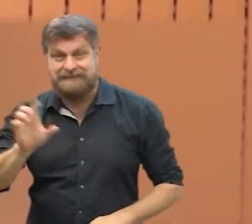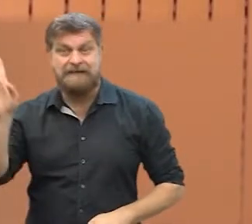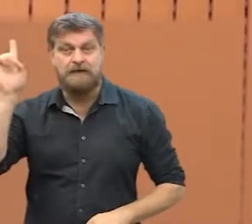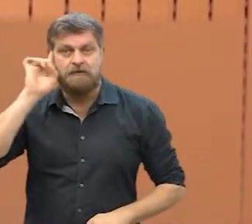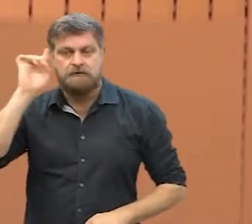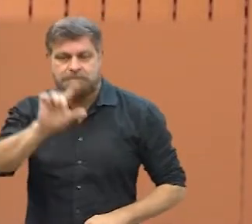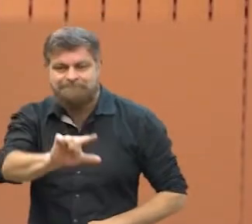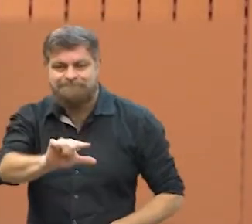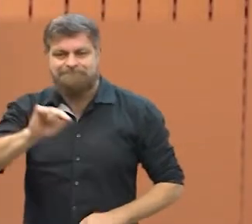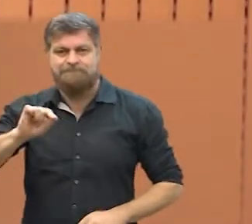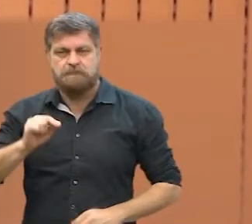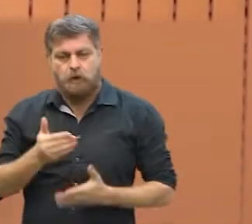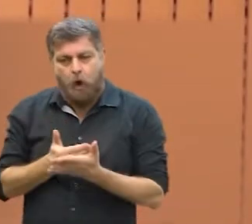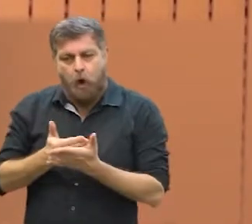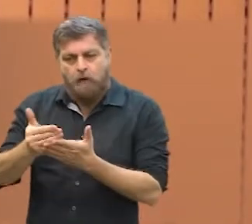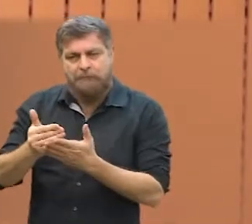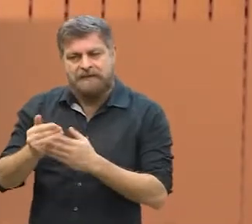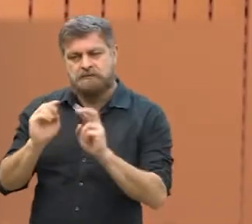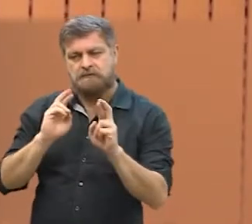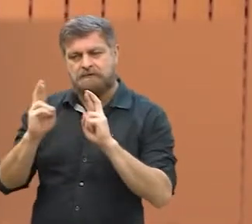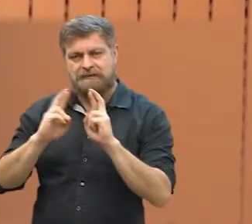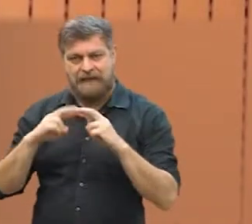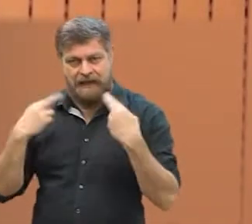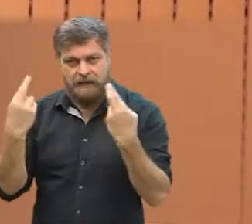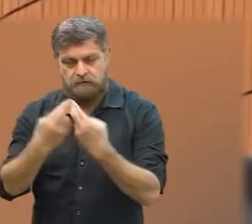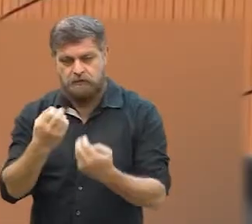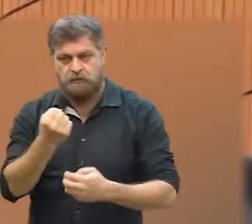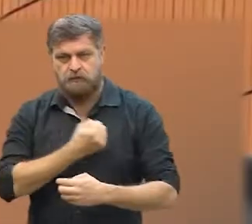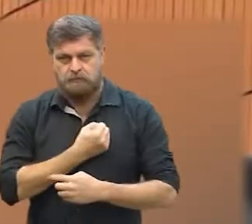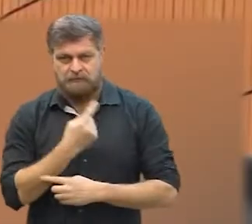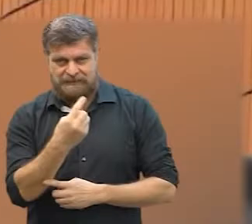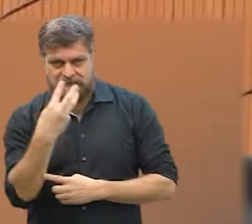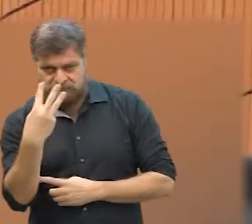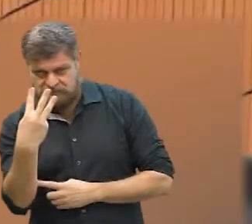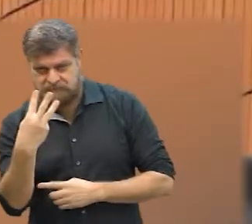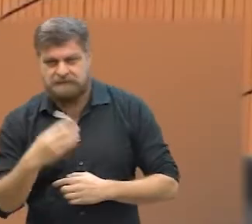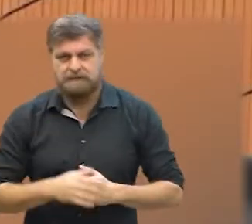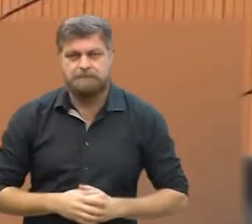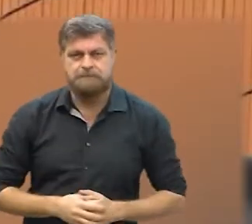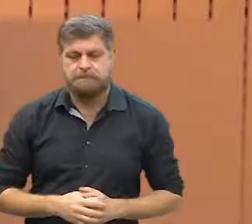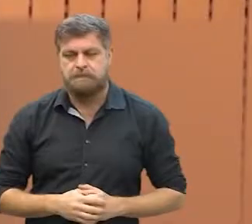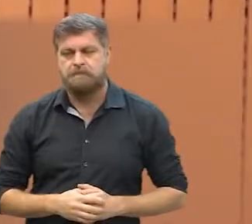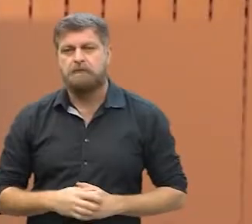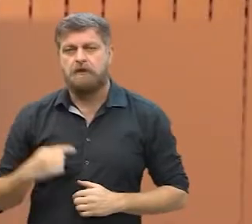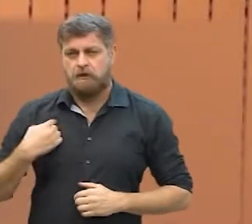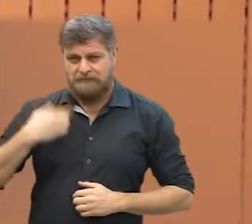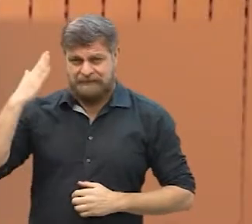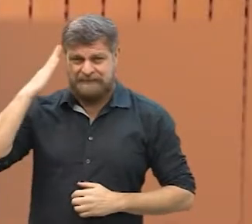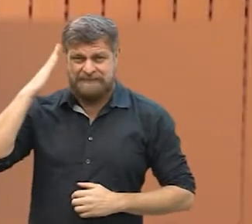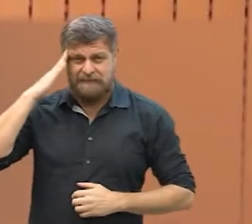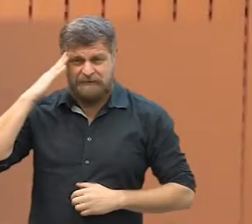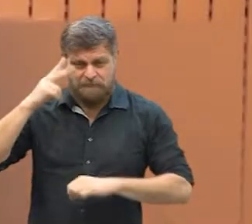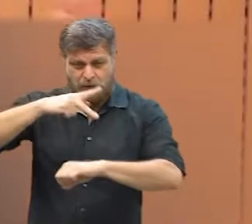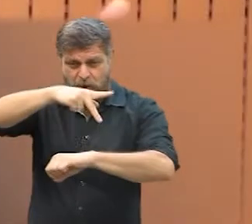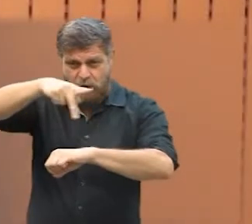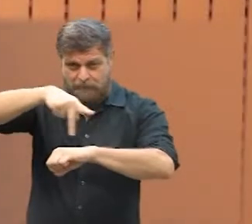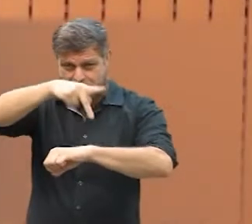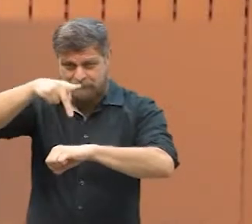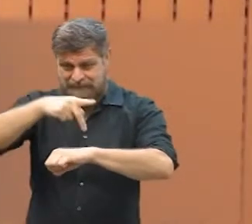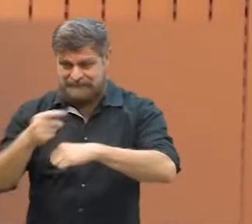Rossini, a data foi destacada na primeira parte da 13ª reunião ordinária. Nós sabemos que a